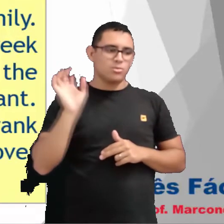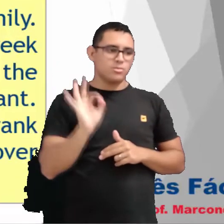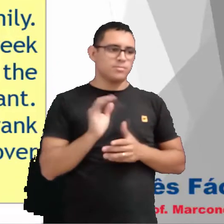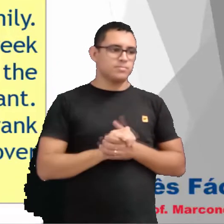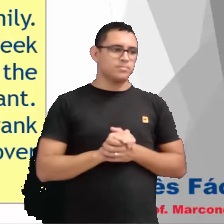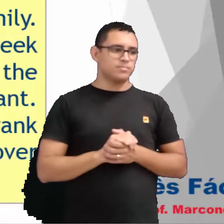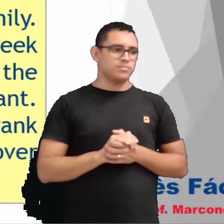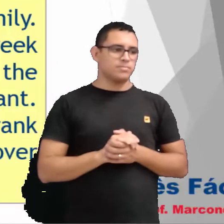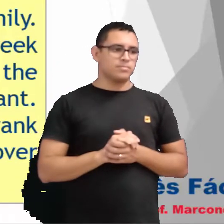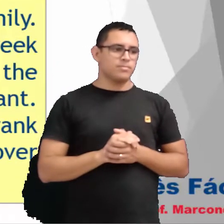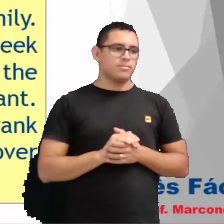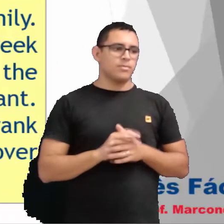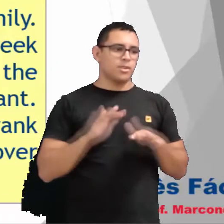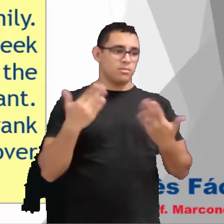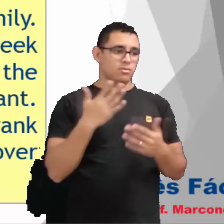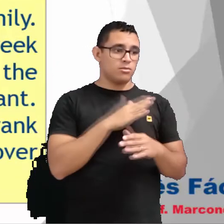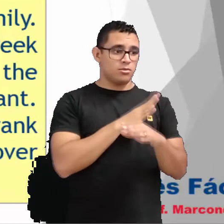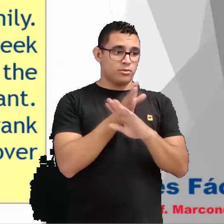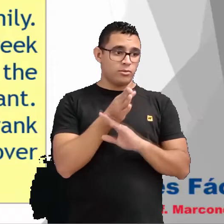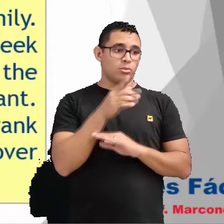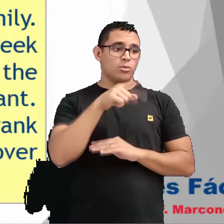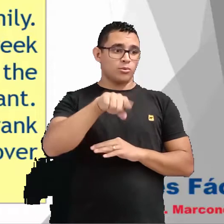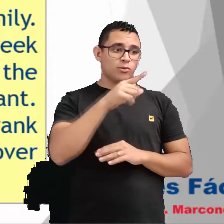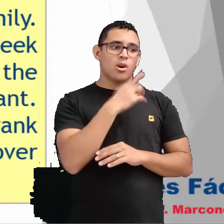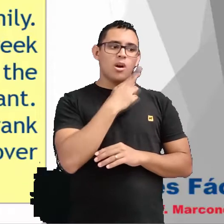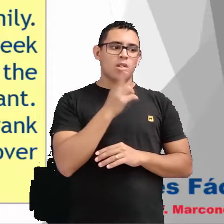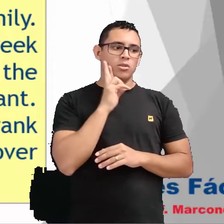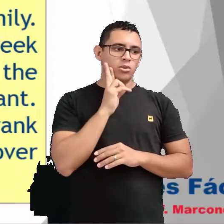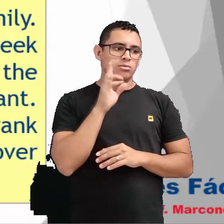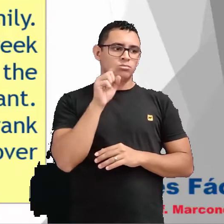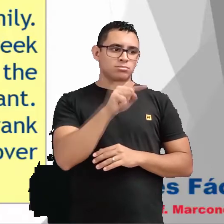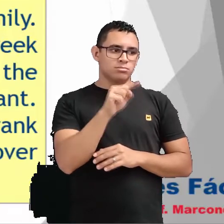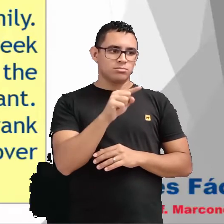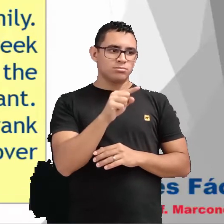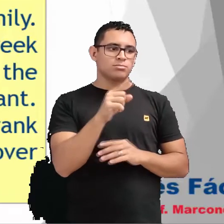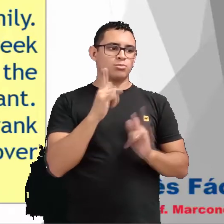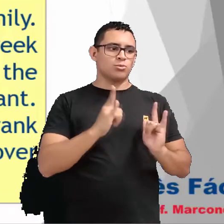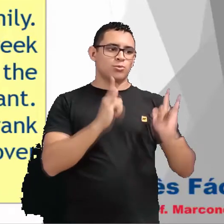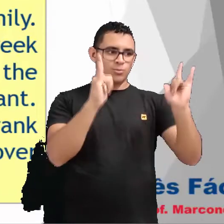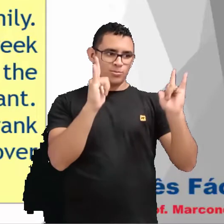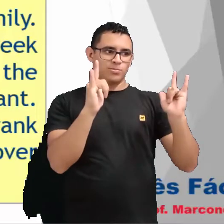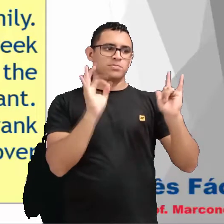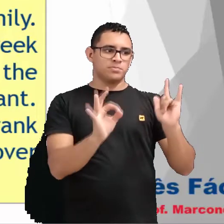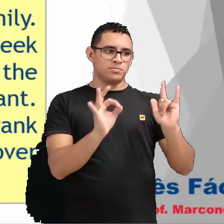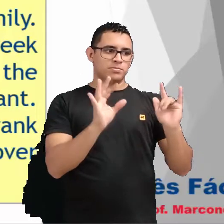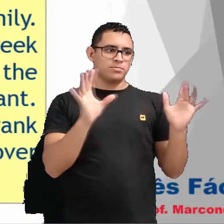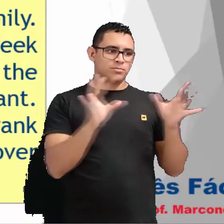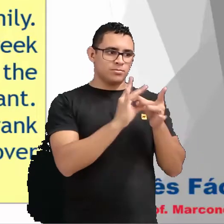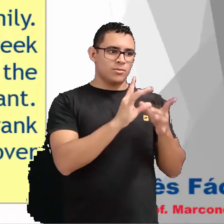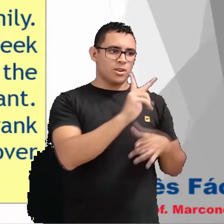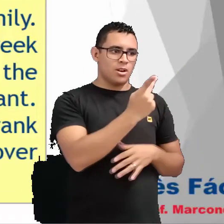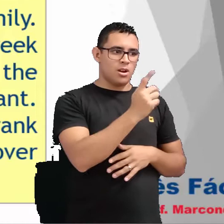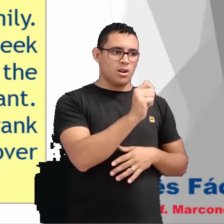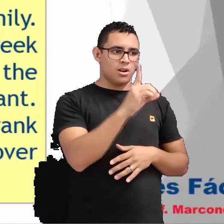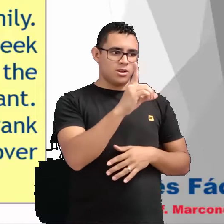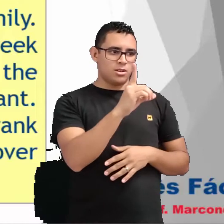And had lunch at the hotel restaurant, né? E almoçou, olha o verbo have aqui conjugado no passado,